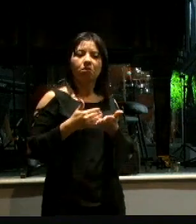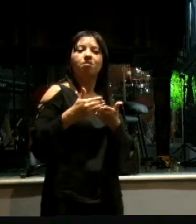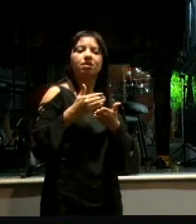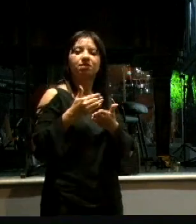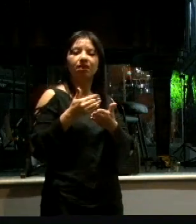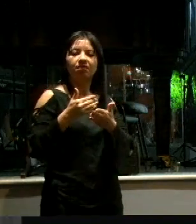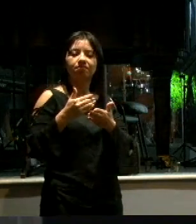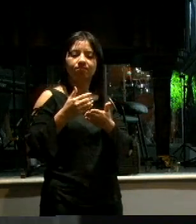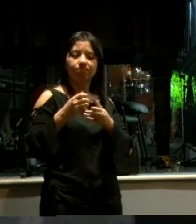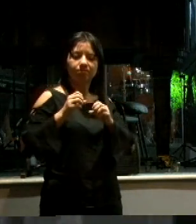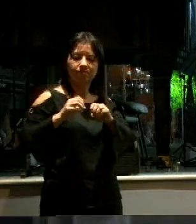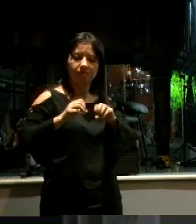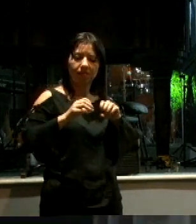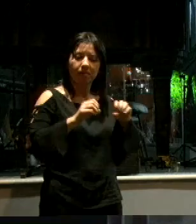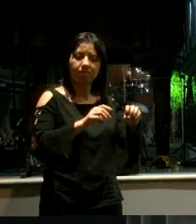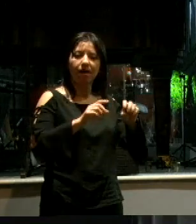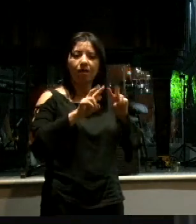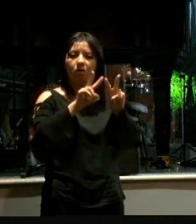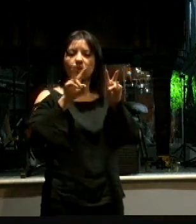intitulada